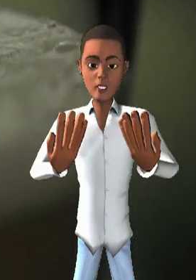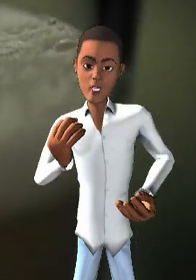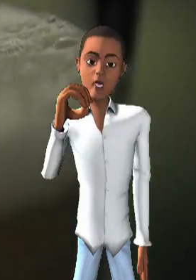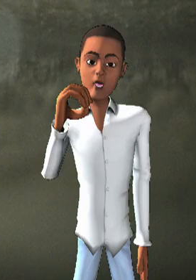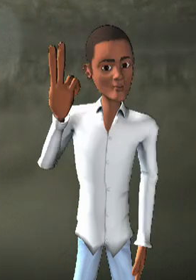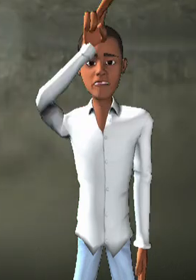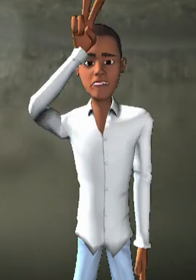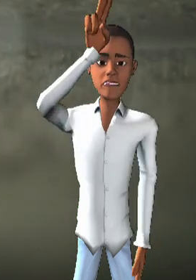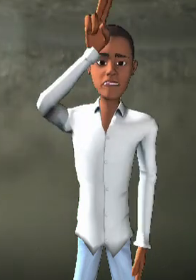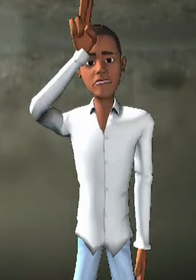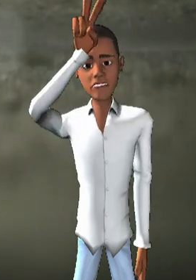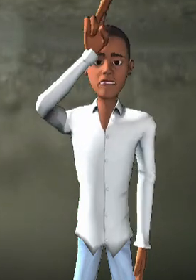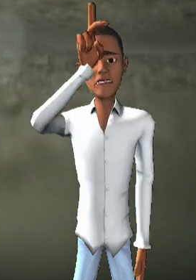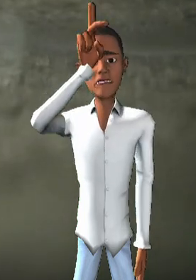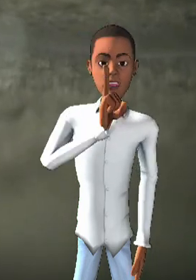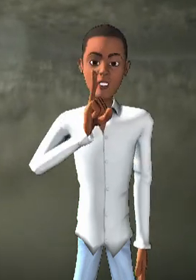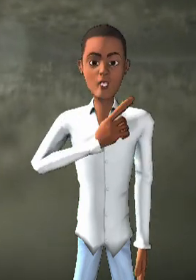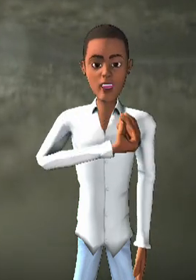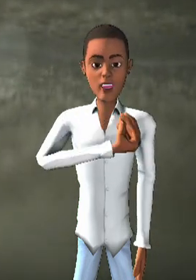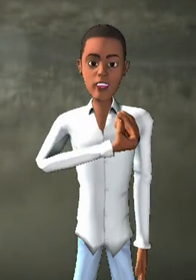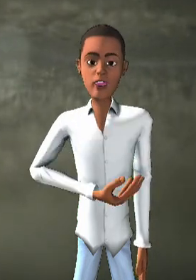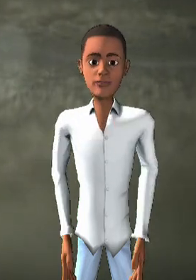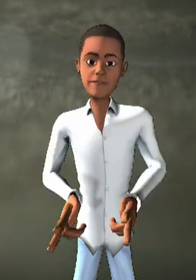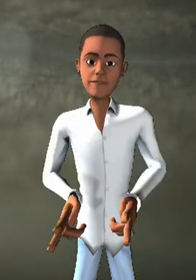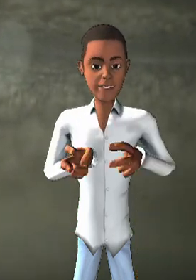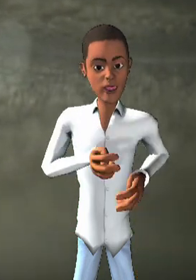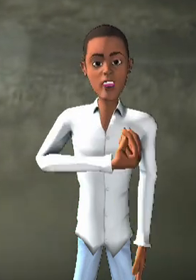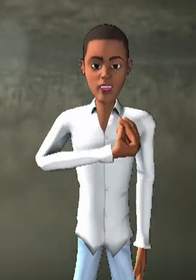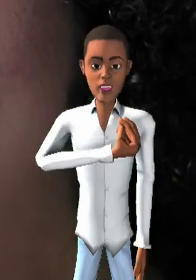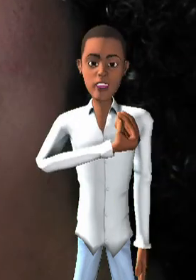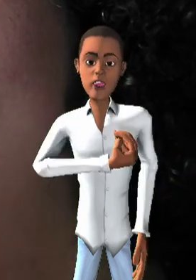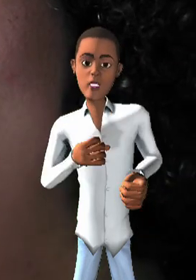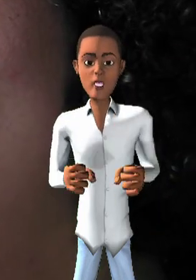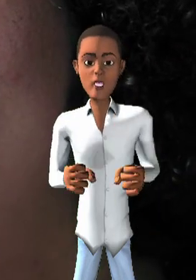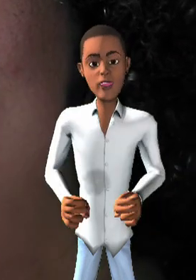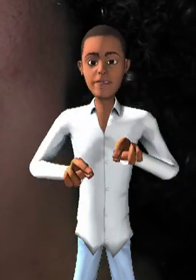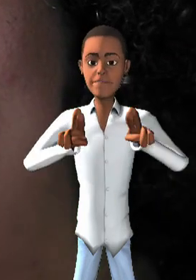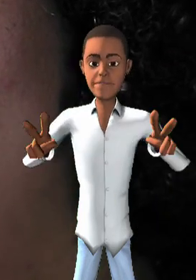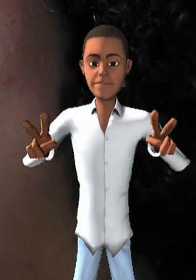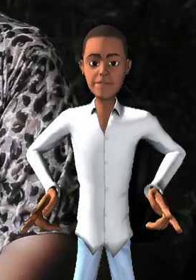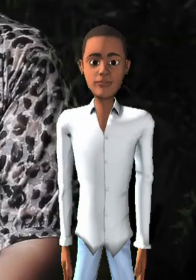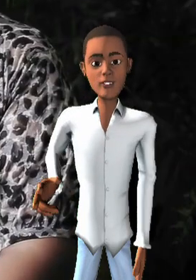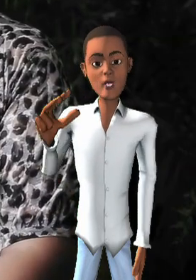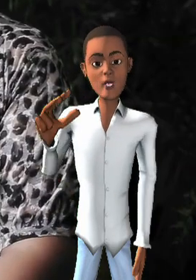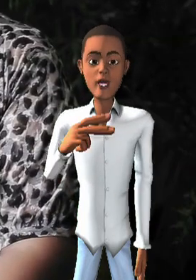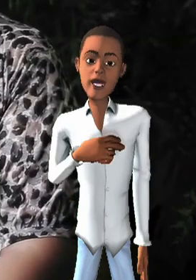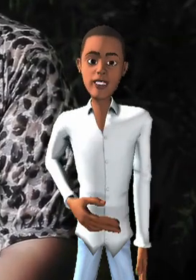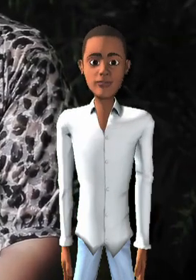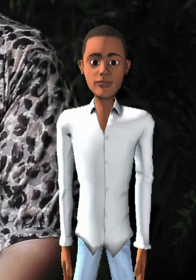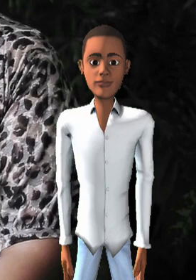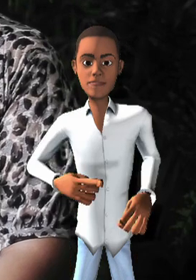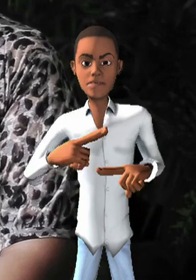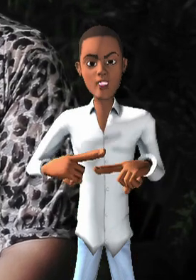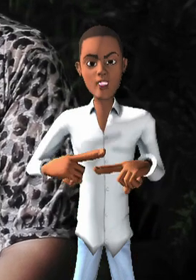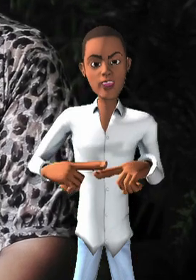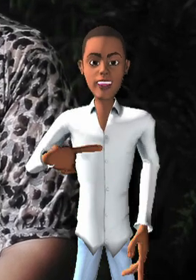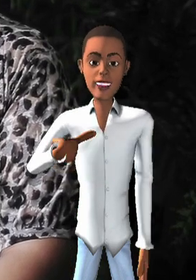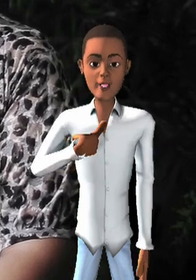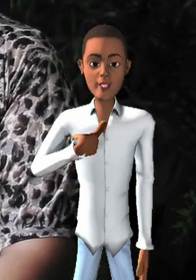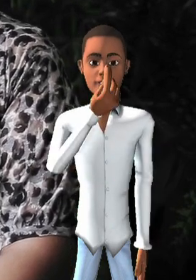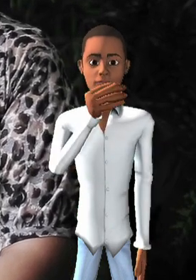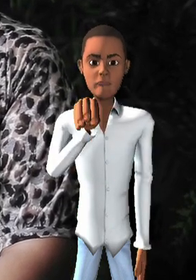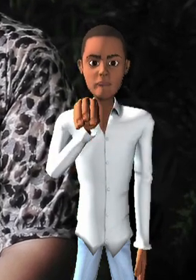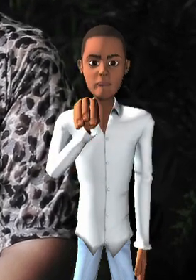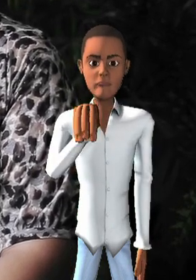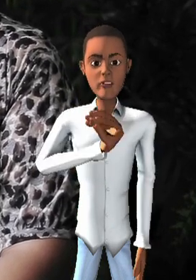bebesse muito, que ele ficasse bêbado, que se ele pusesse em risco, que depois que ele pensou que podia ser diferente, que ele dizia, poxa vida, como é que eu até